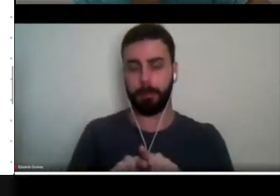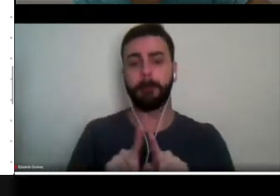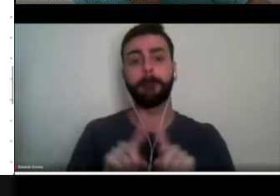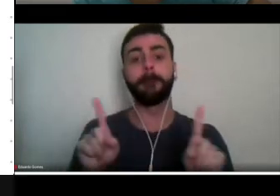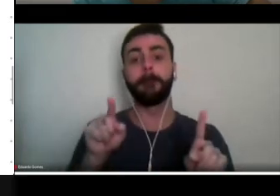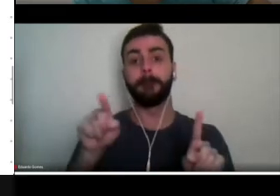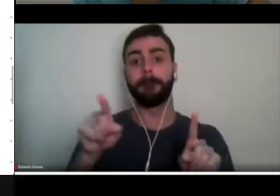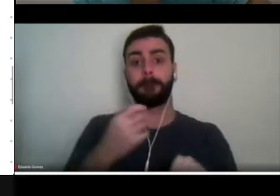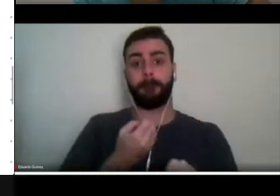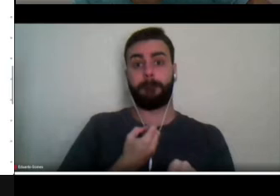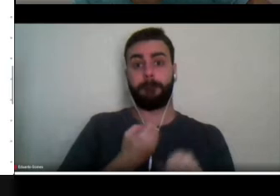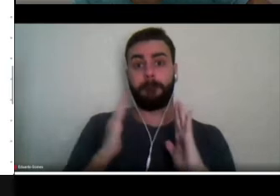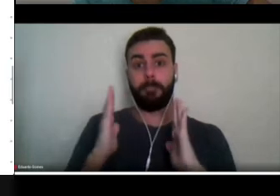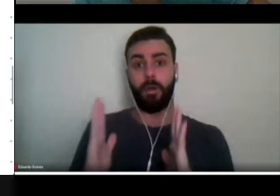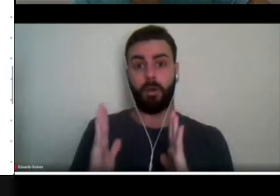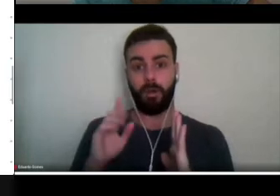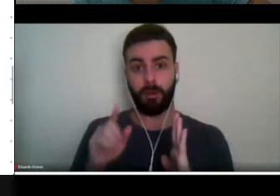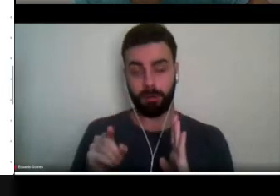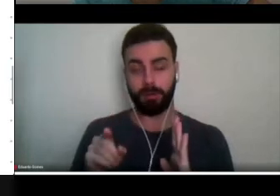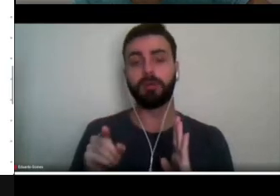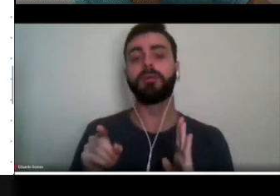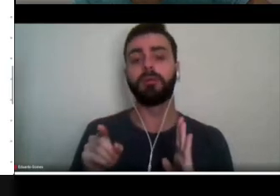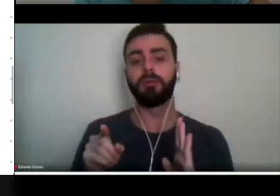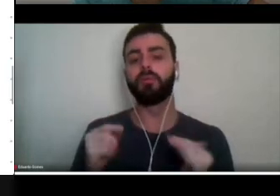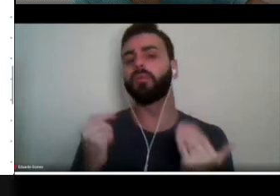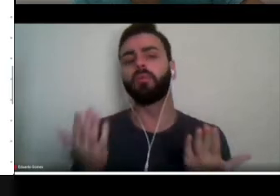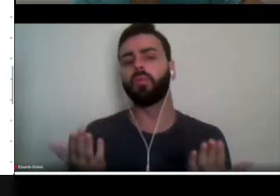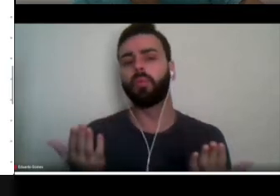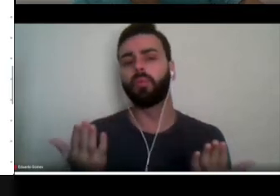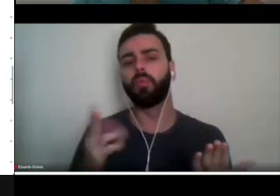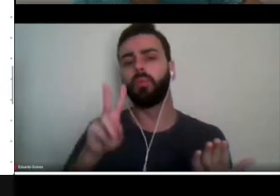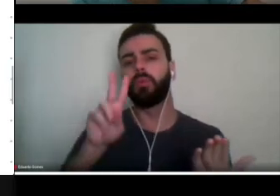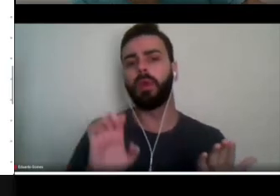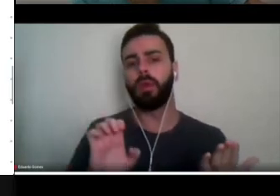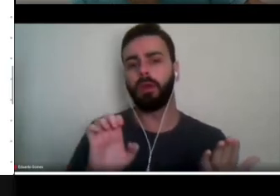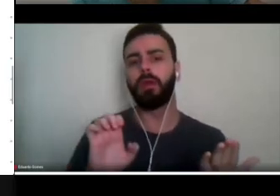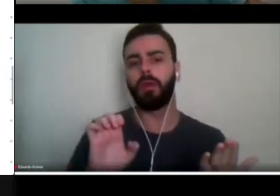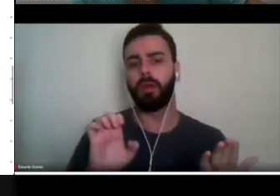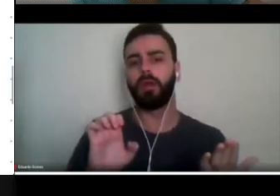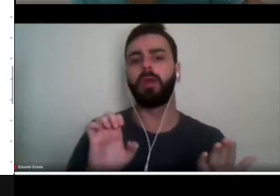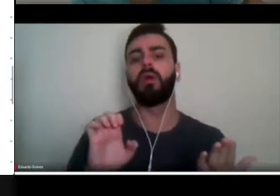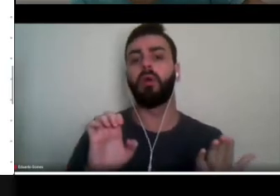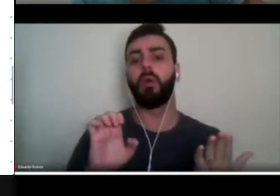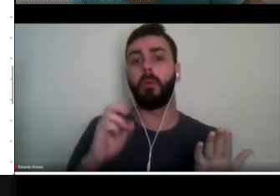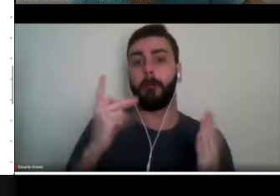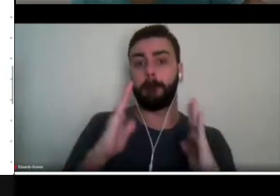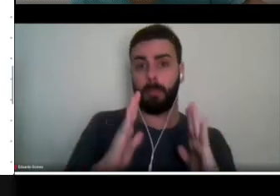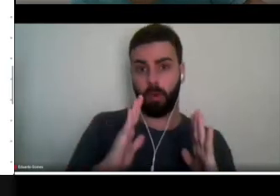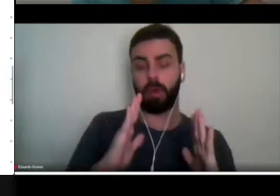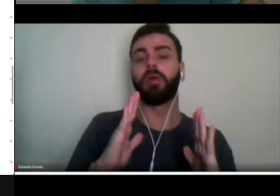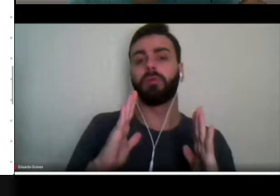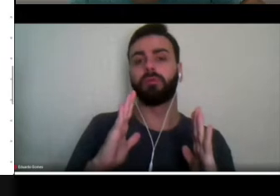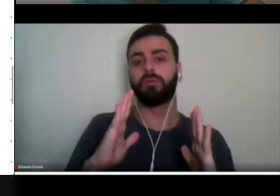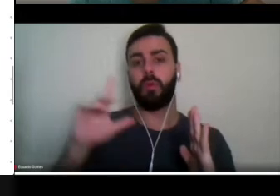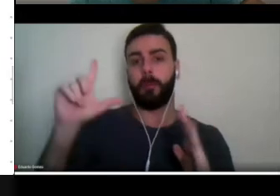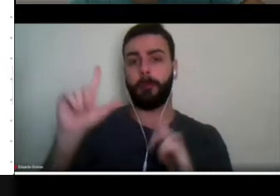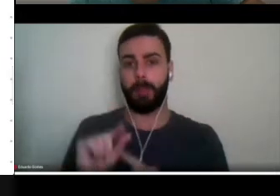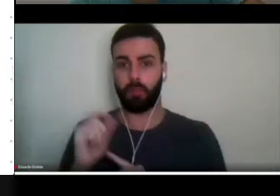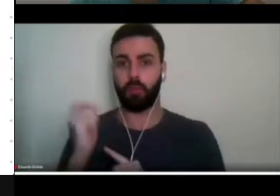é menor do que o módulo da velocidade em D, porque a inclinação é menor. Então, observem que,